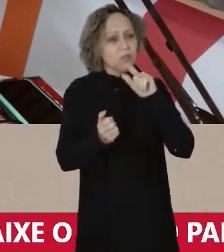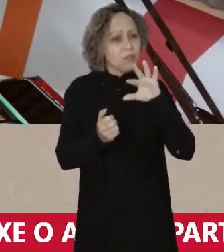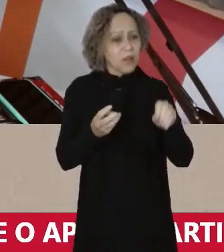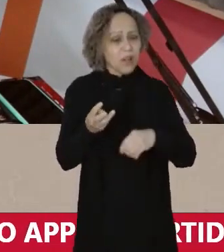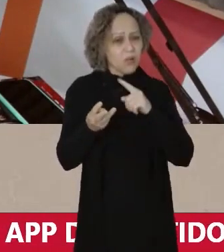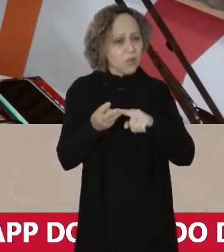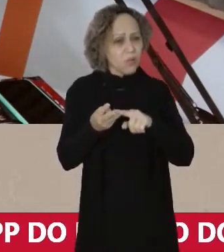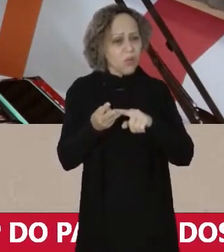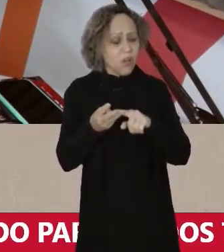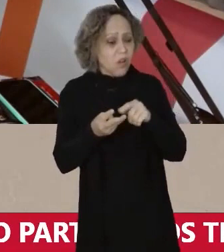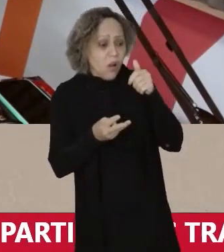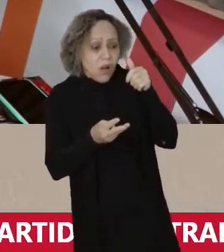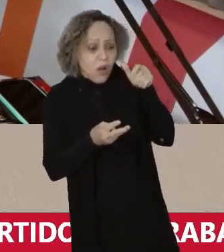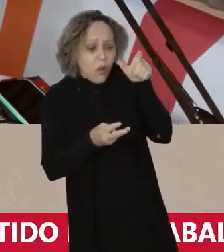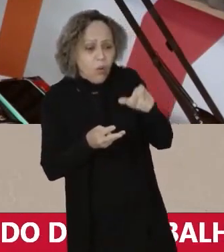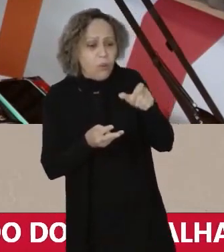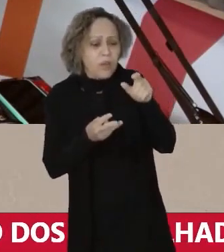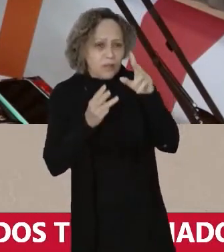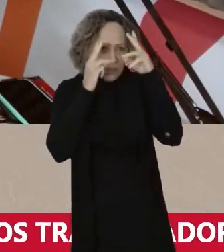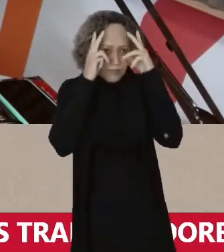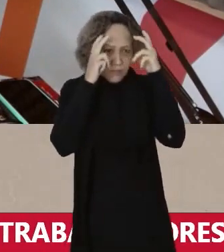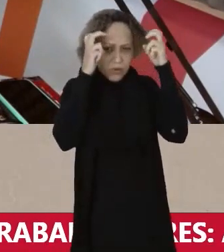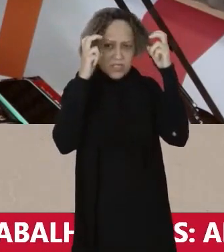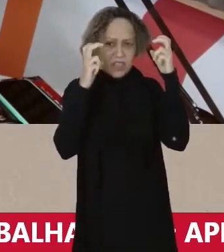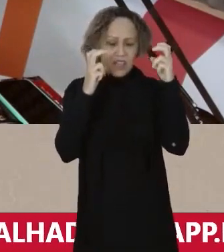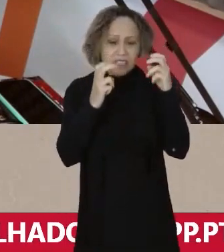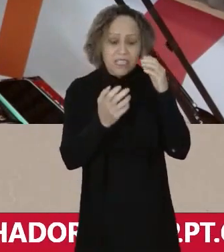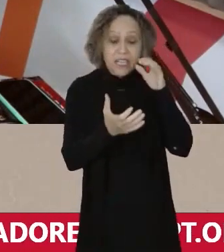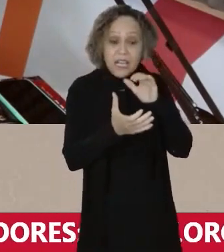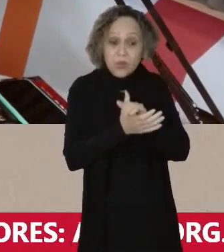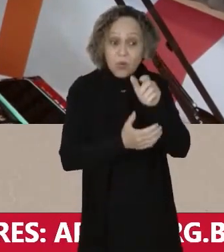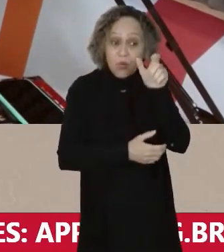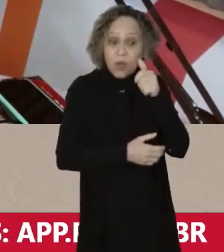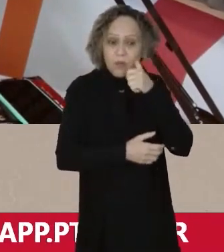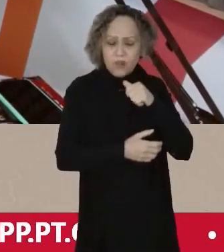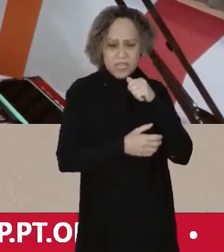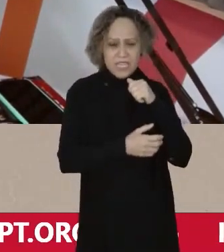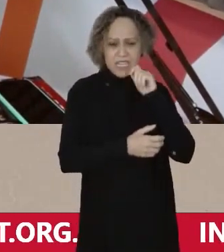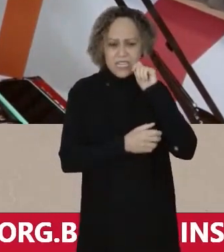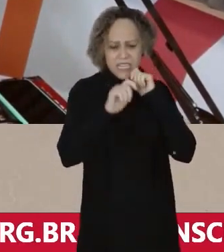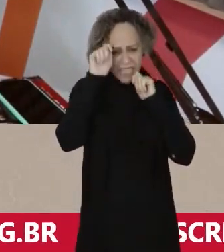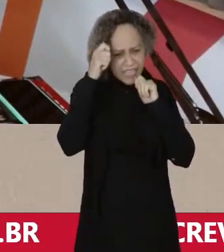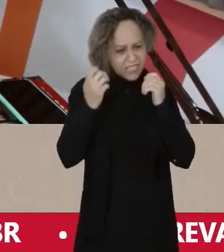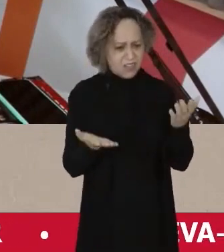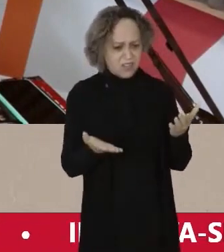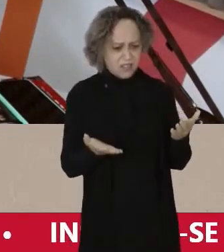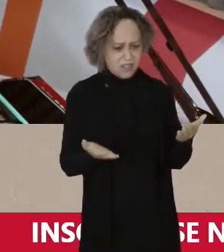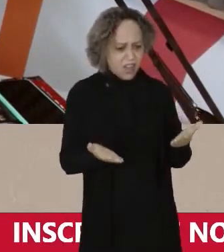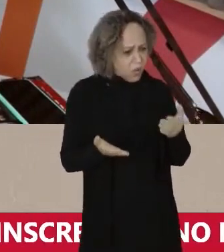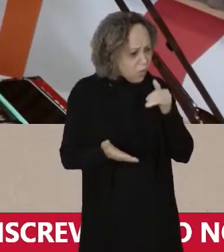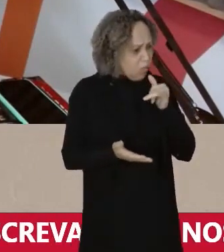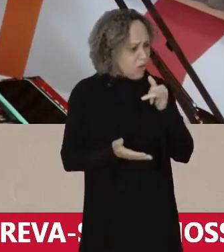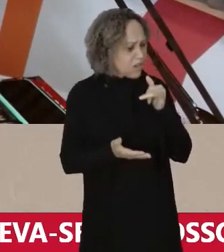condenou por isso. Existe hoje, dentro do cristianismo, um embranquecimento